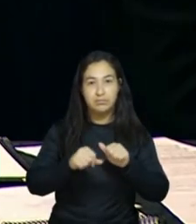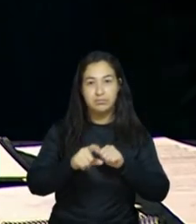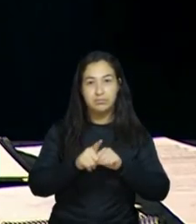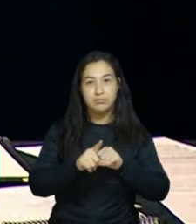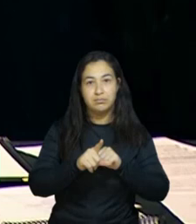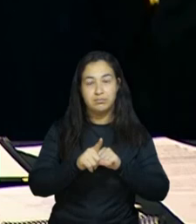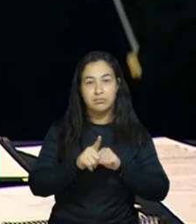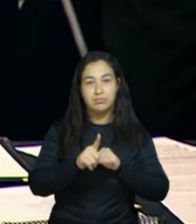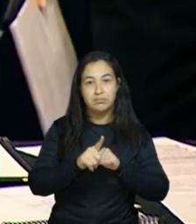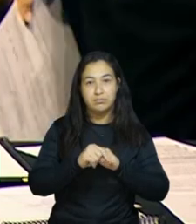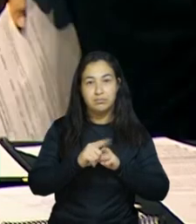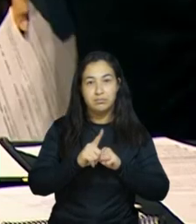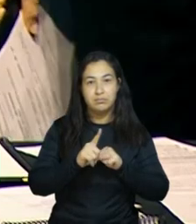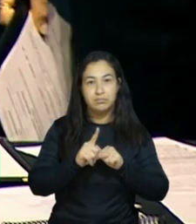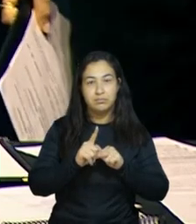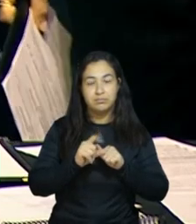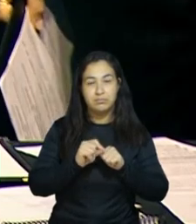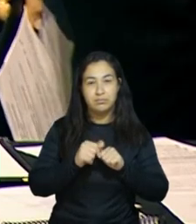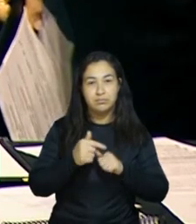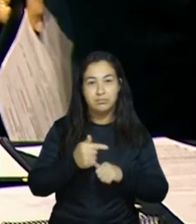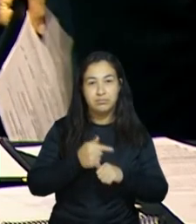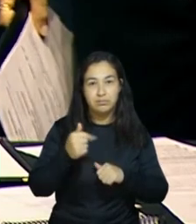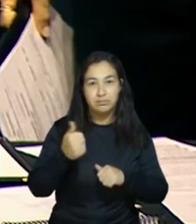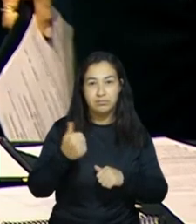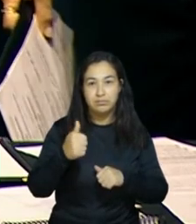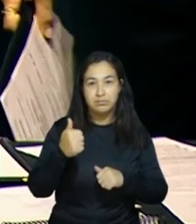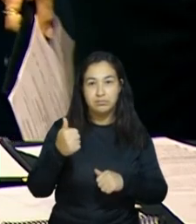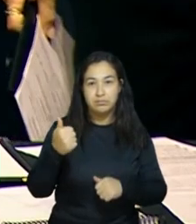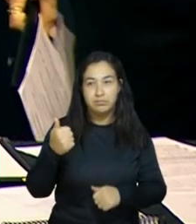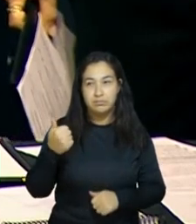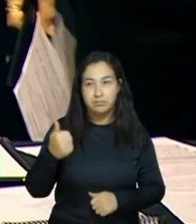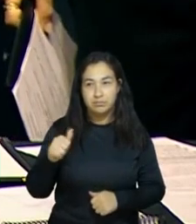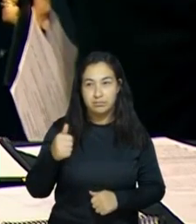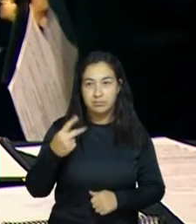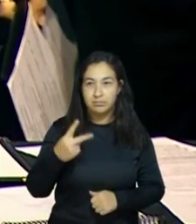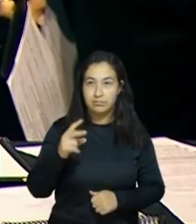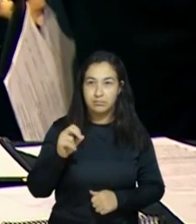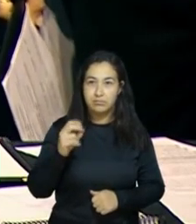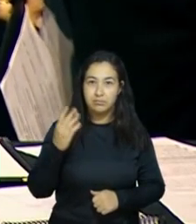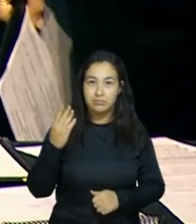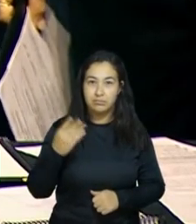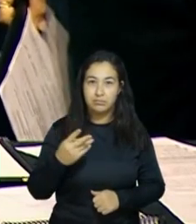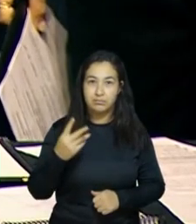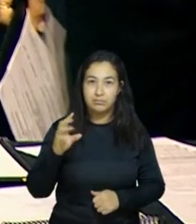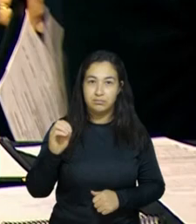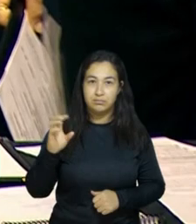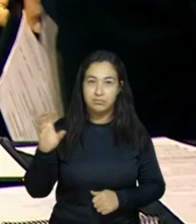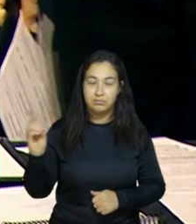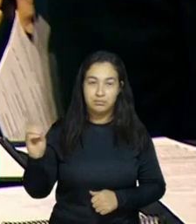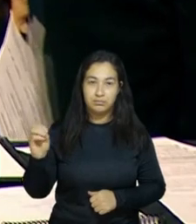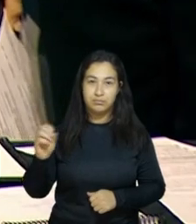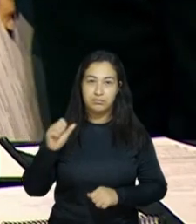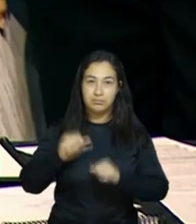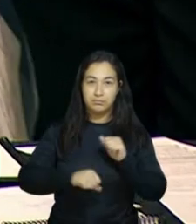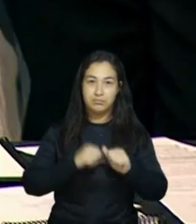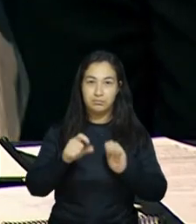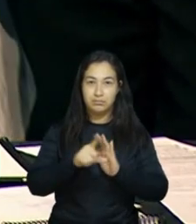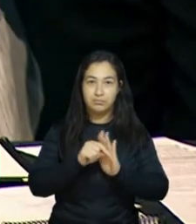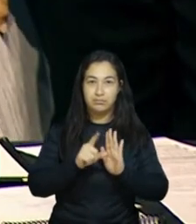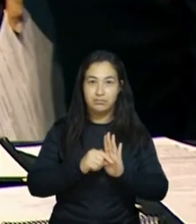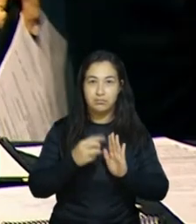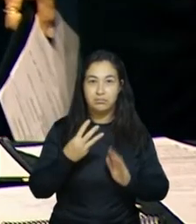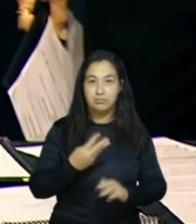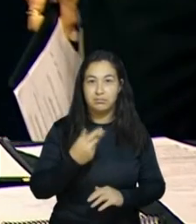número 11.496 de 2000 e estabelece outras providências e altera o artigo 37 e o